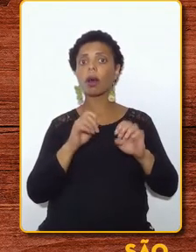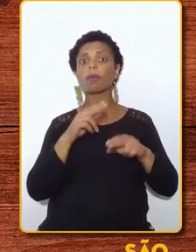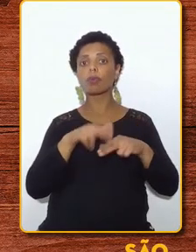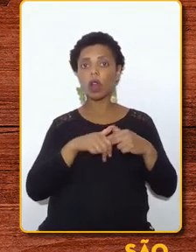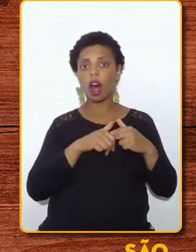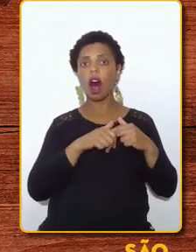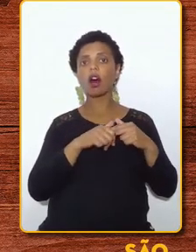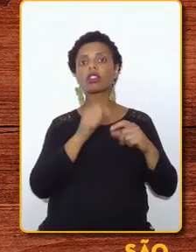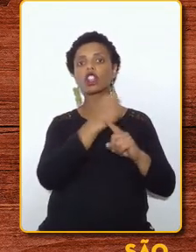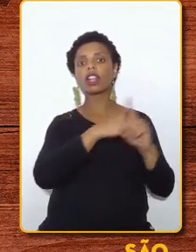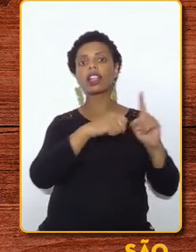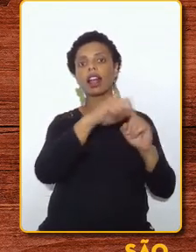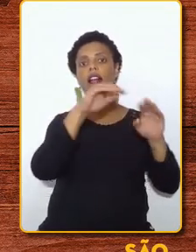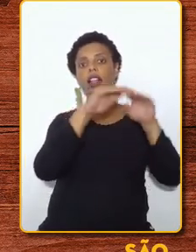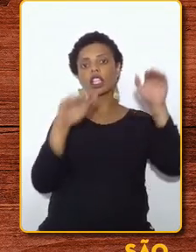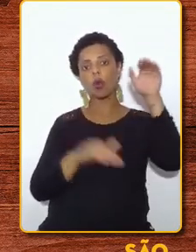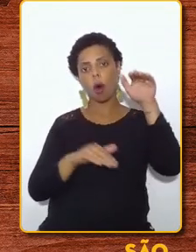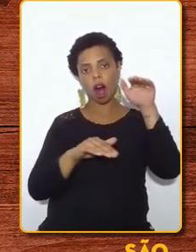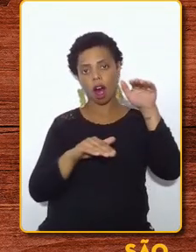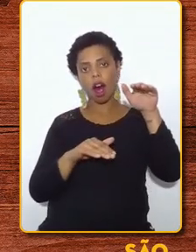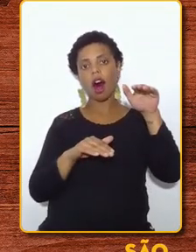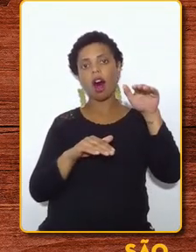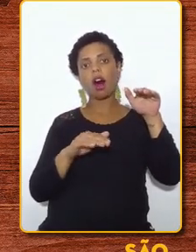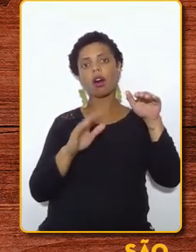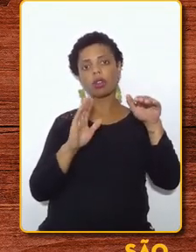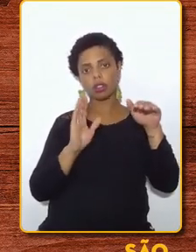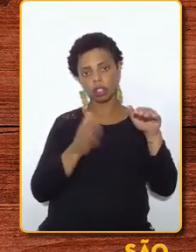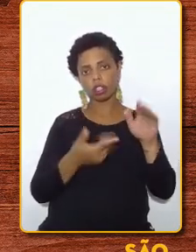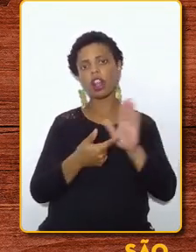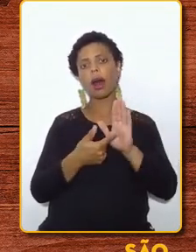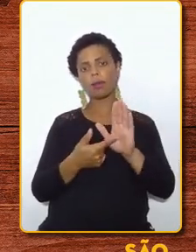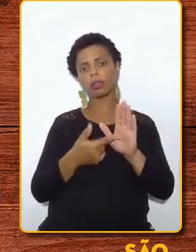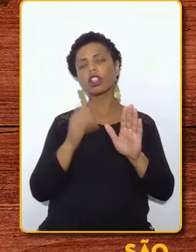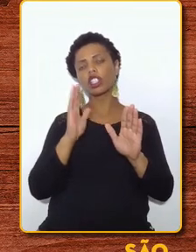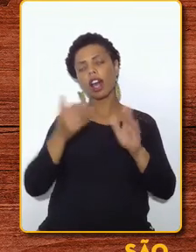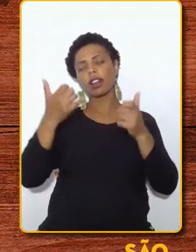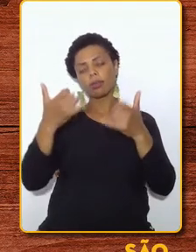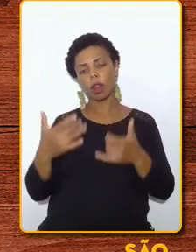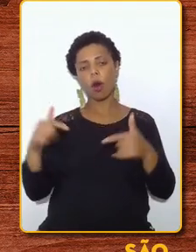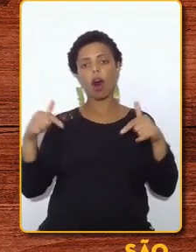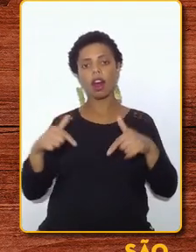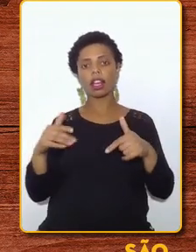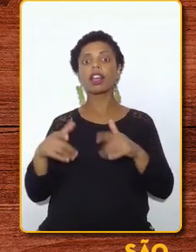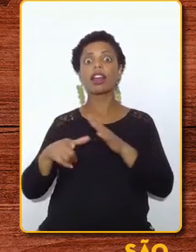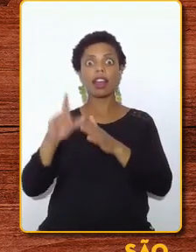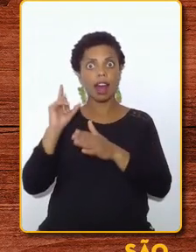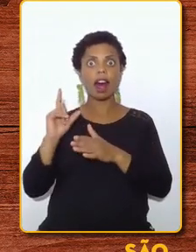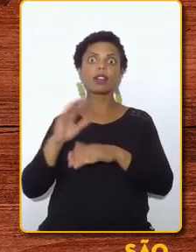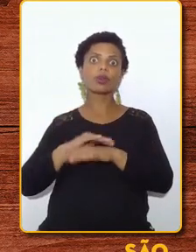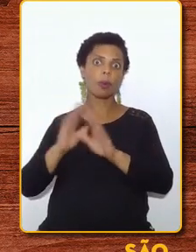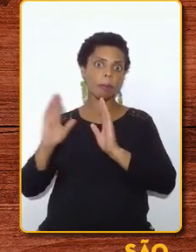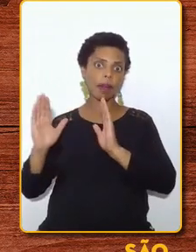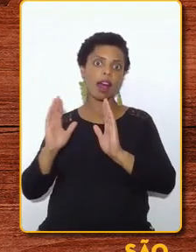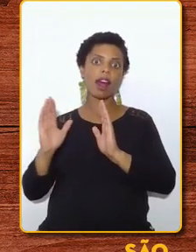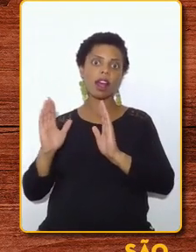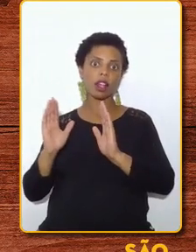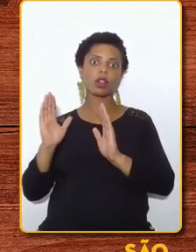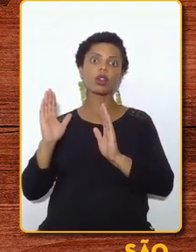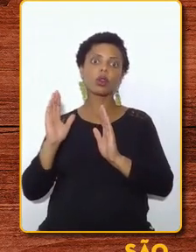social, né, que já foi super bem tratada aqui, inclusive enfrentada durante um bom período do século XXI no